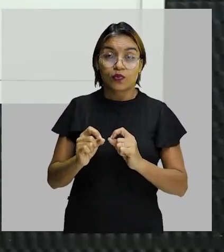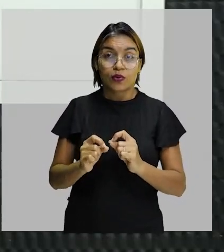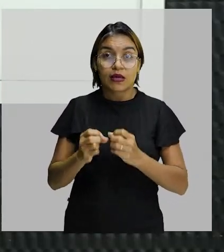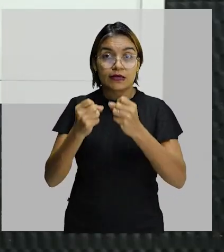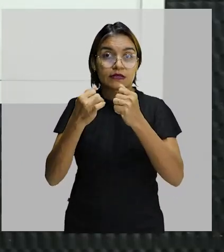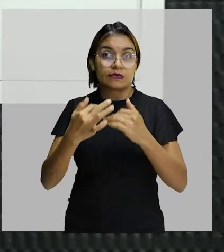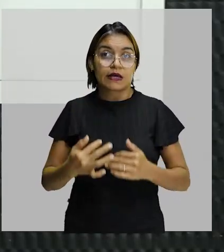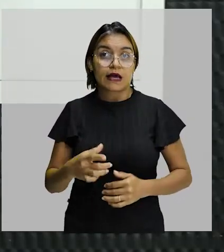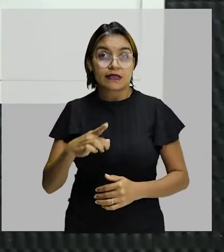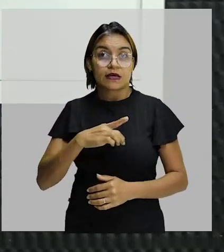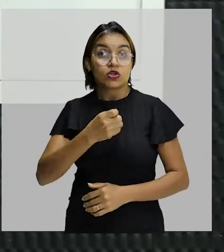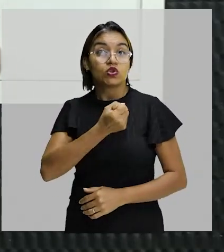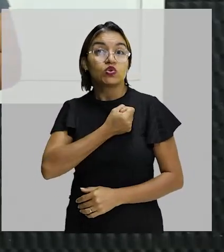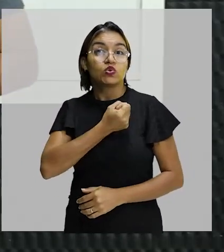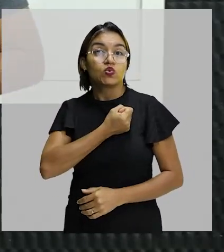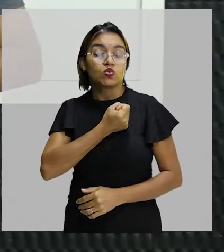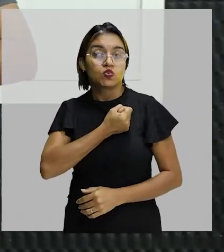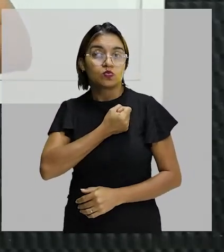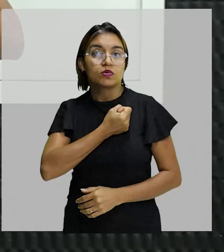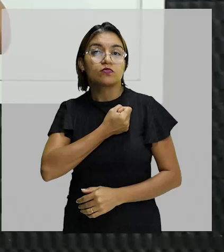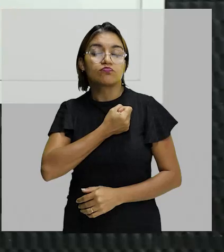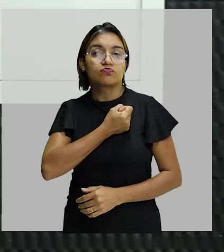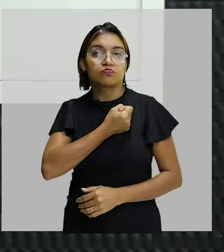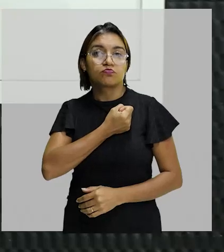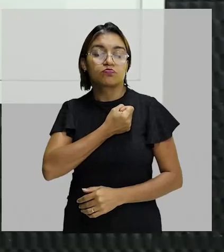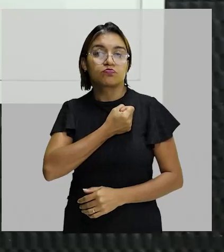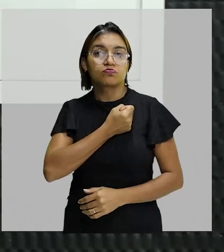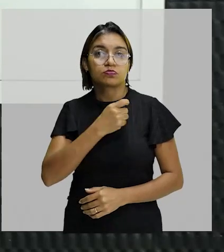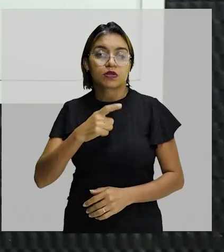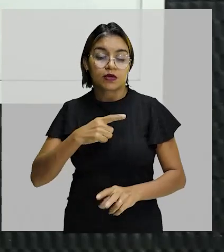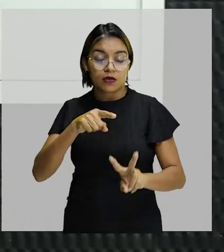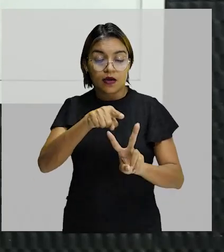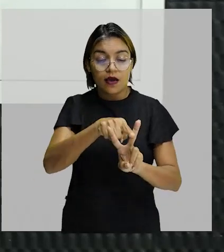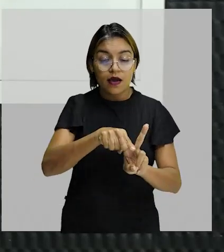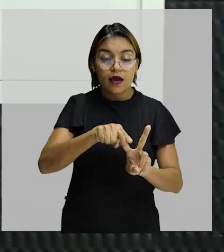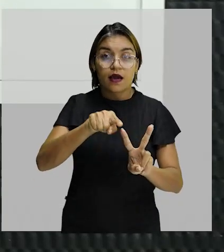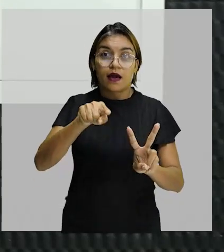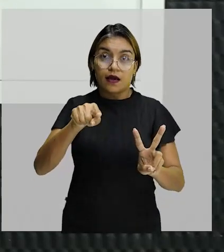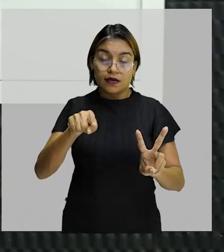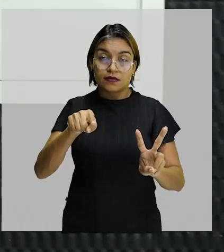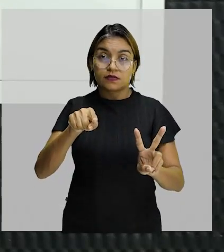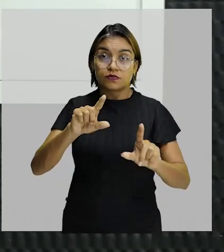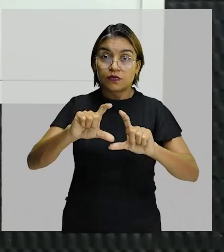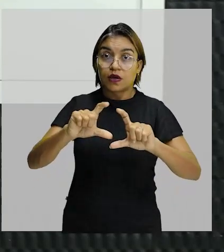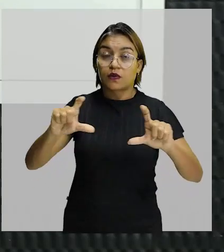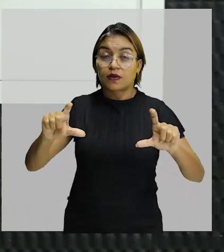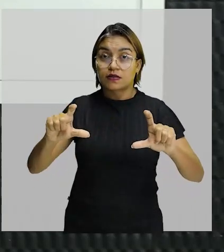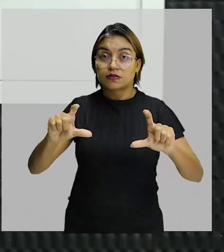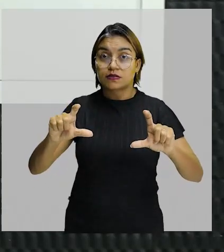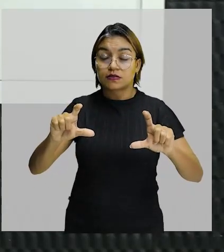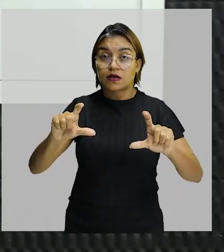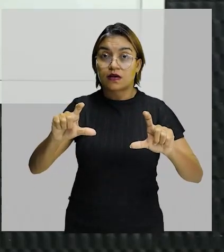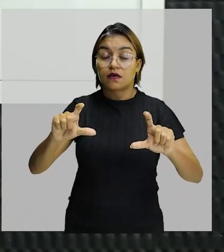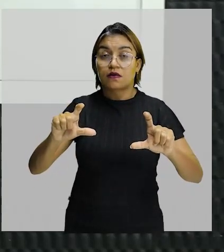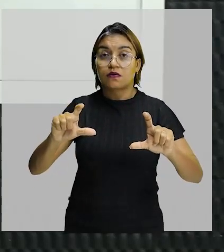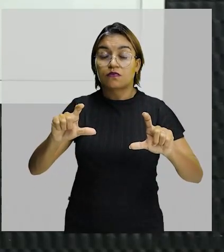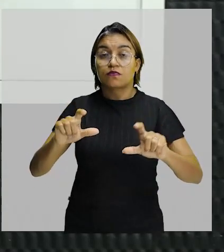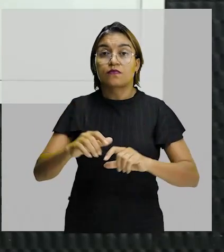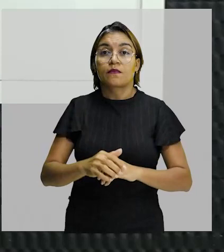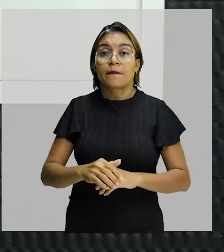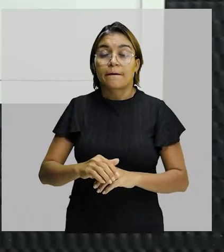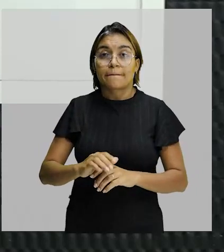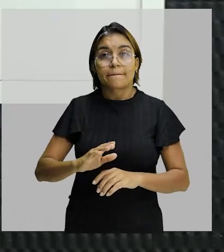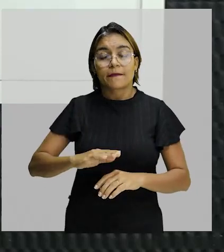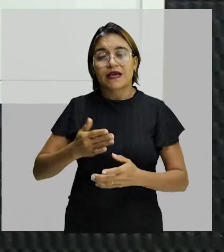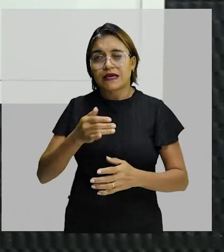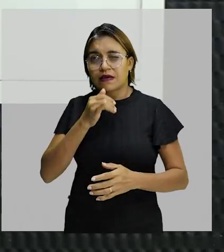Existem números, mesmo número, que ele é raiz de uma equação mais de uma vez. Se o número 2 ele é apenas